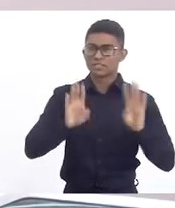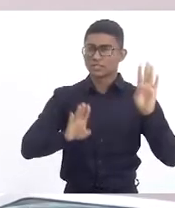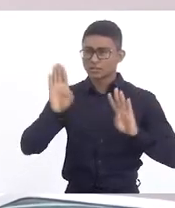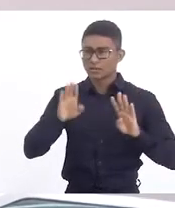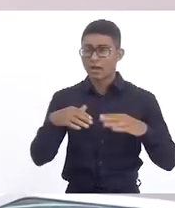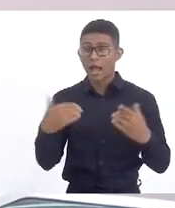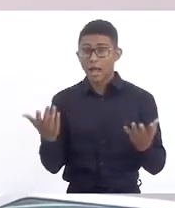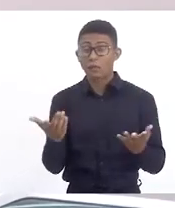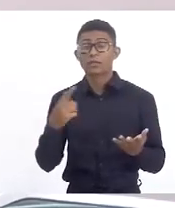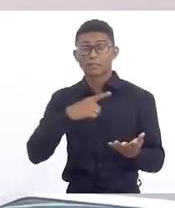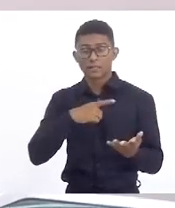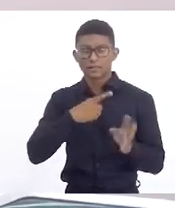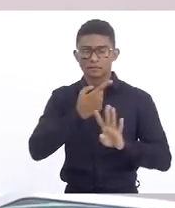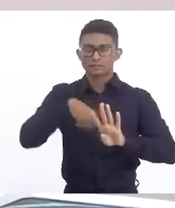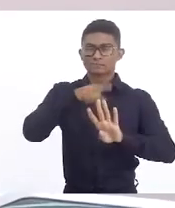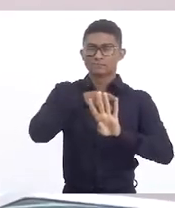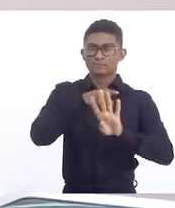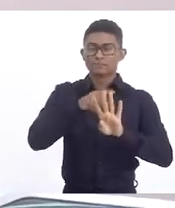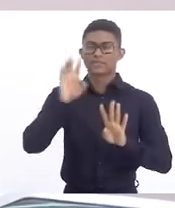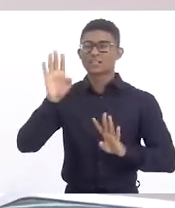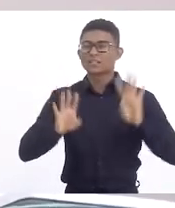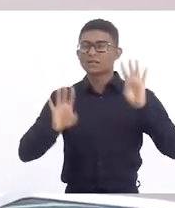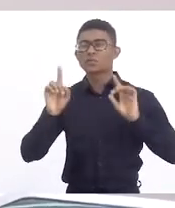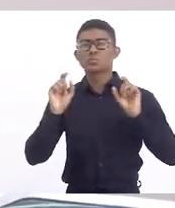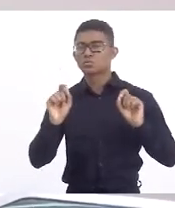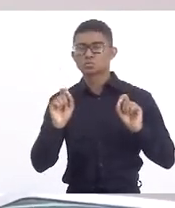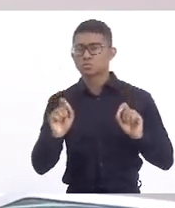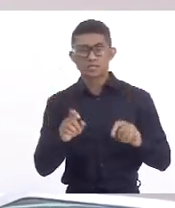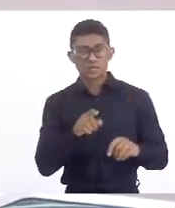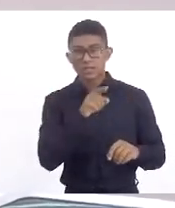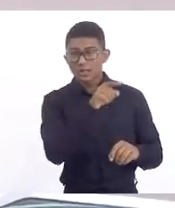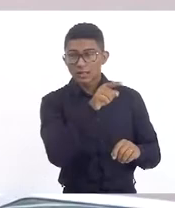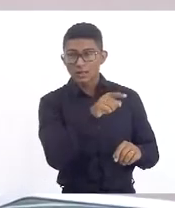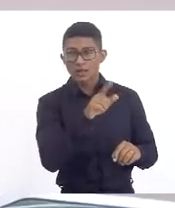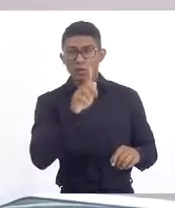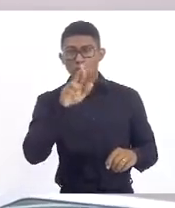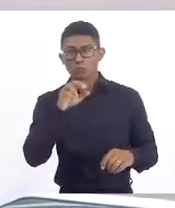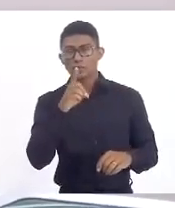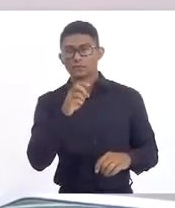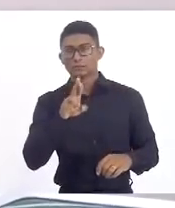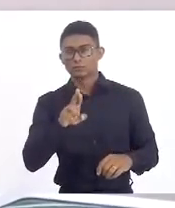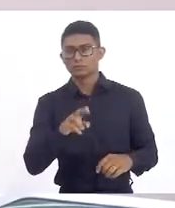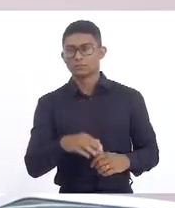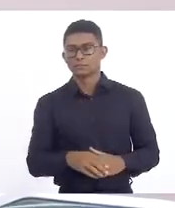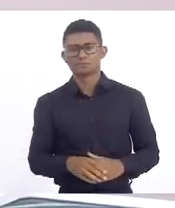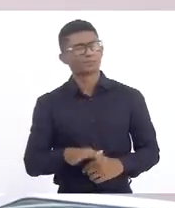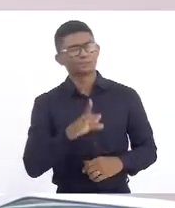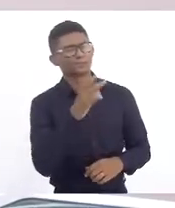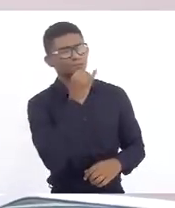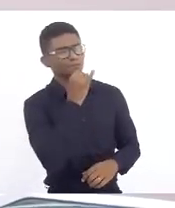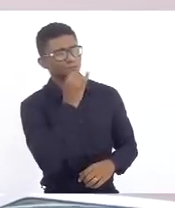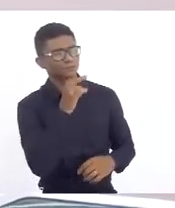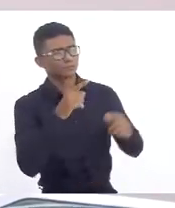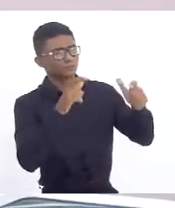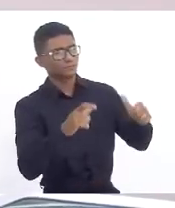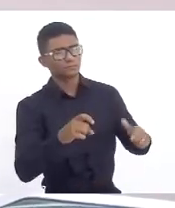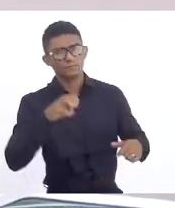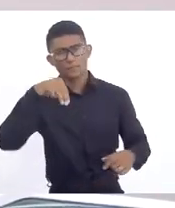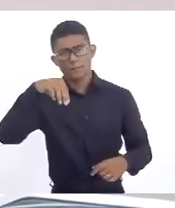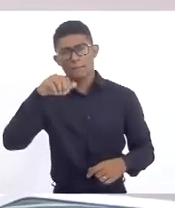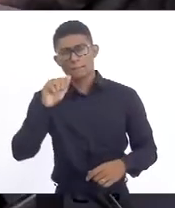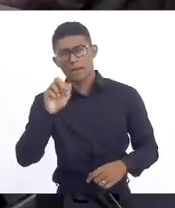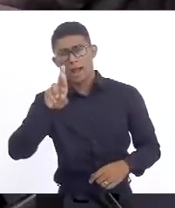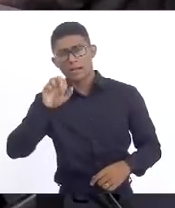nós estamos lançando a quarta licitação, que é a estação de tratamento do Guandu, que é 2,5 bilhões. Humberto, a questão de Marapicu, por exemplo, eu vi a terraplanagem, está lá e